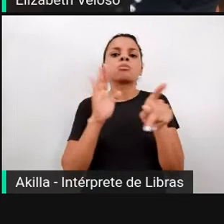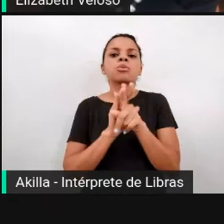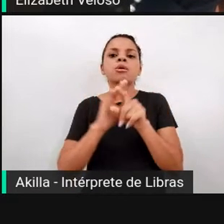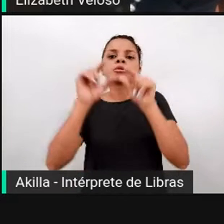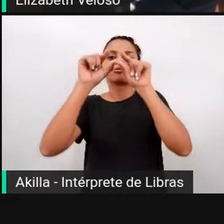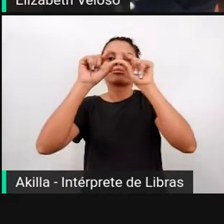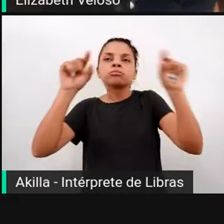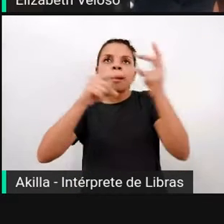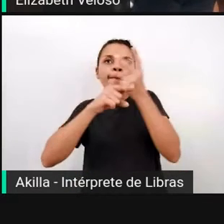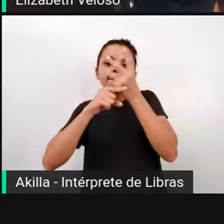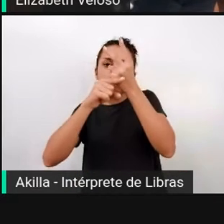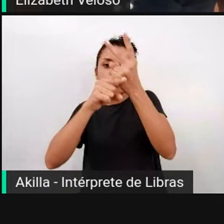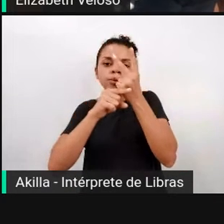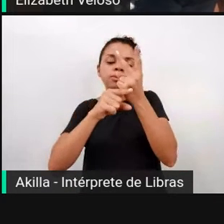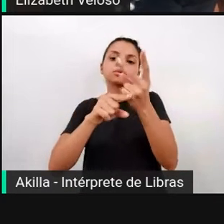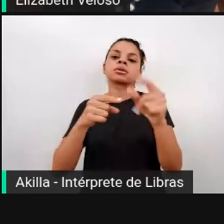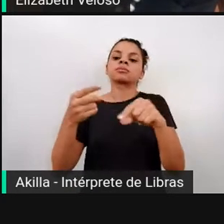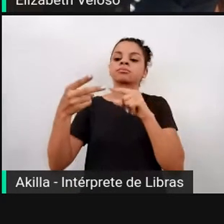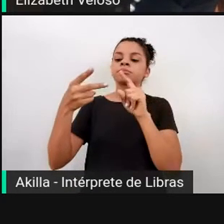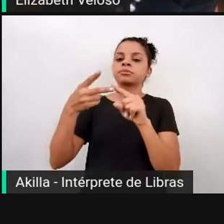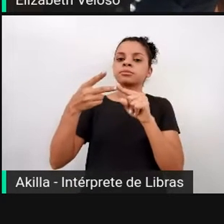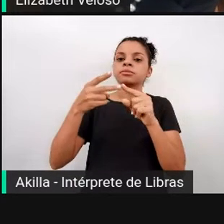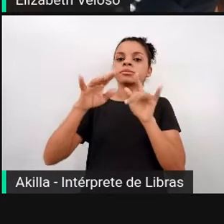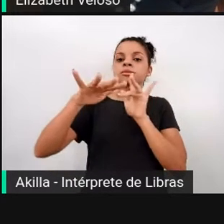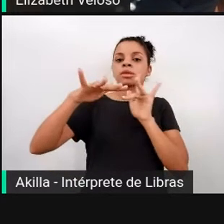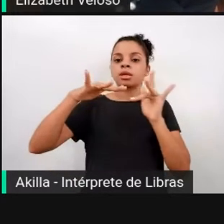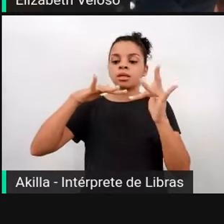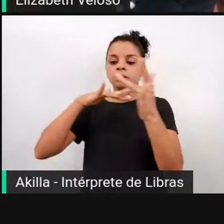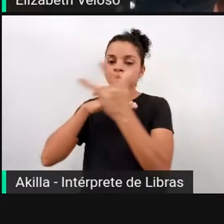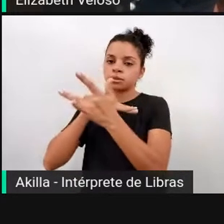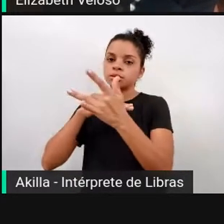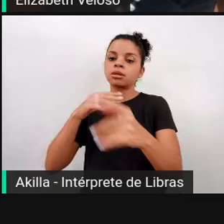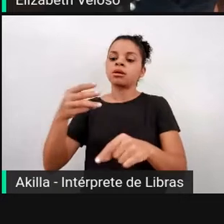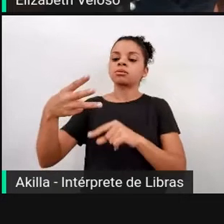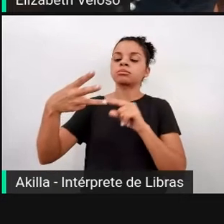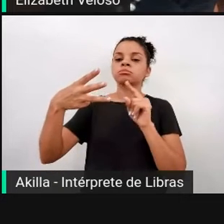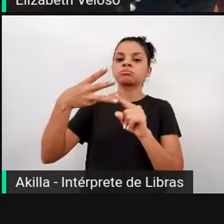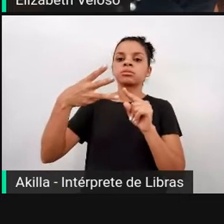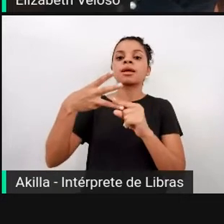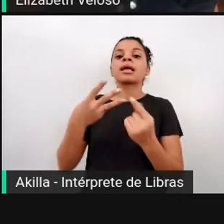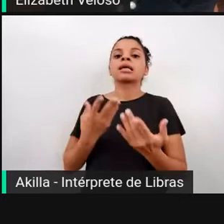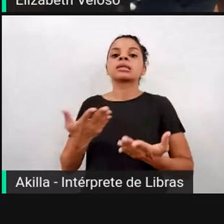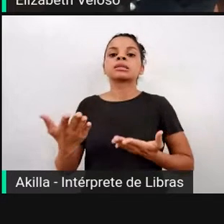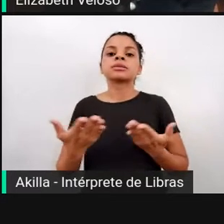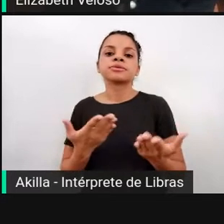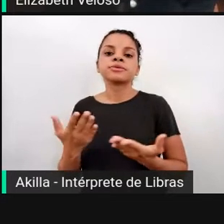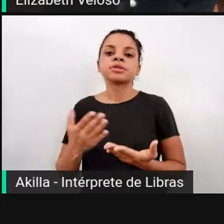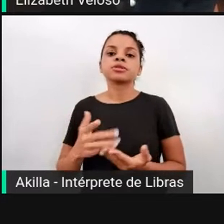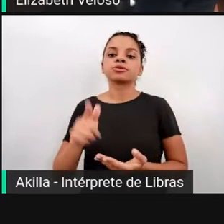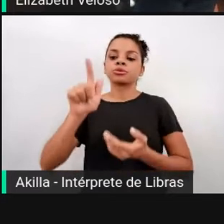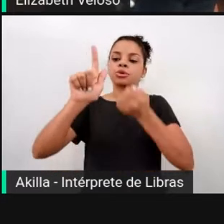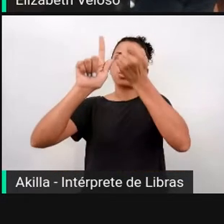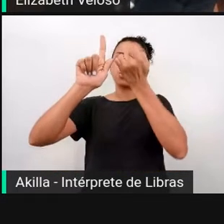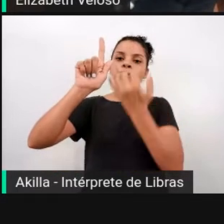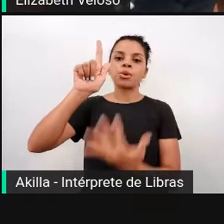de redes sociais, né, e o mercado também de prestação de serviços, Google, Facebook, Amazon,